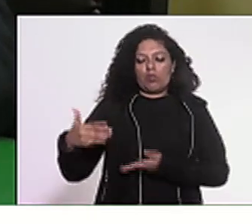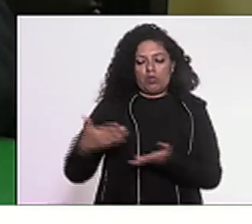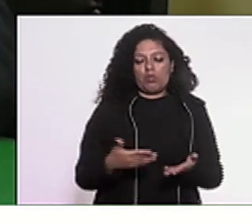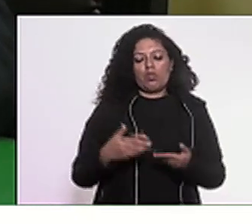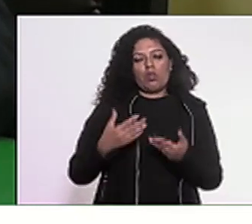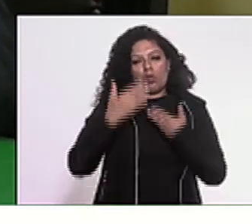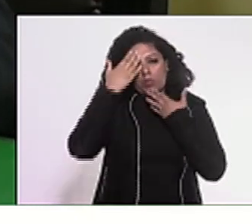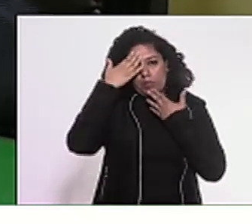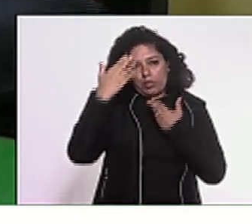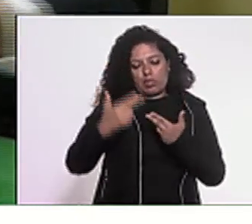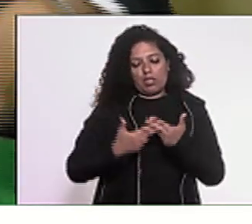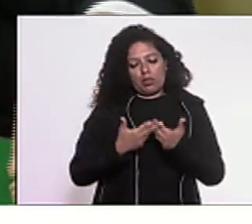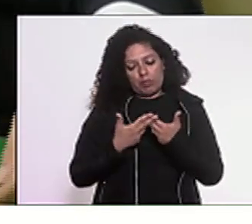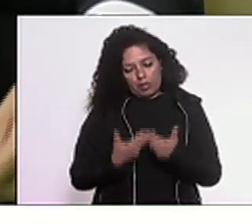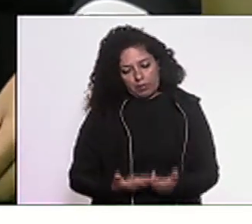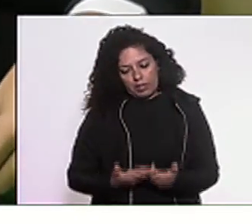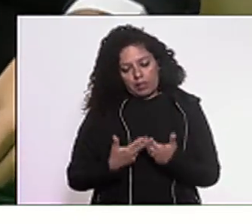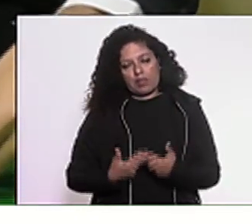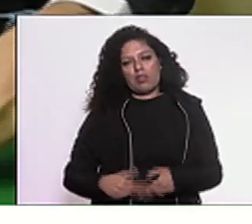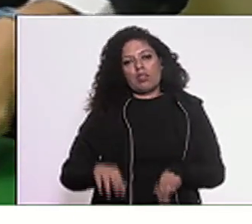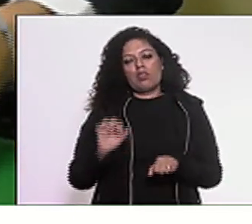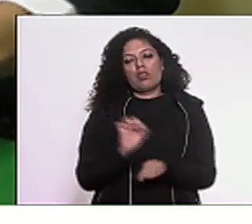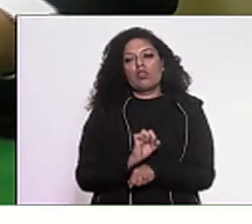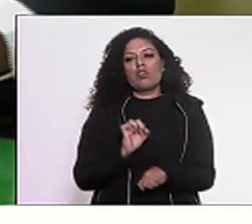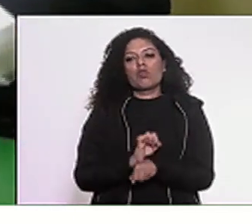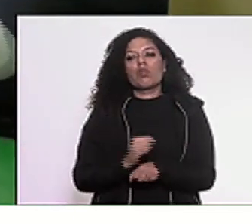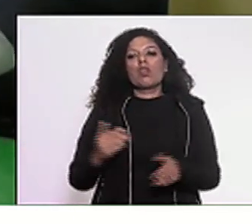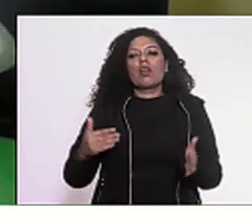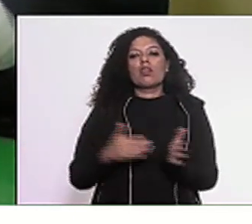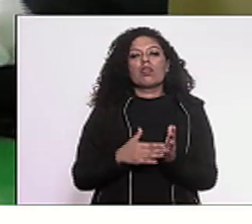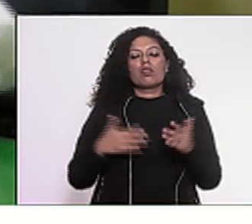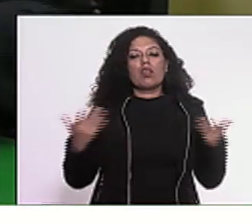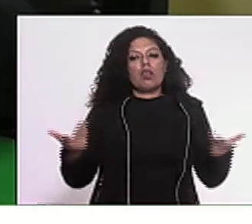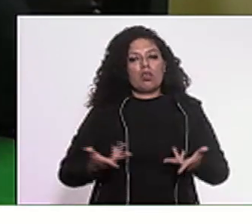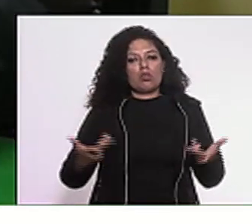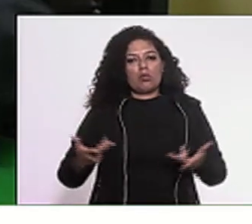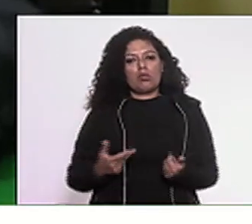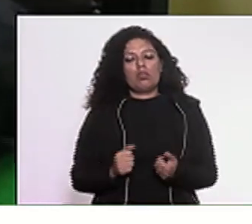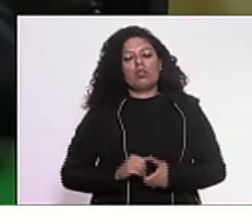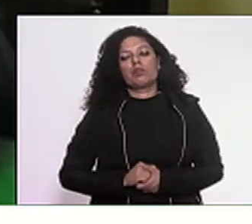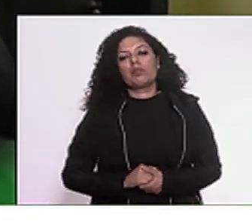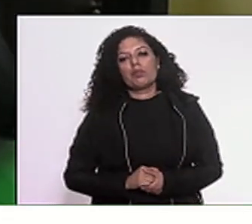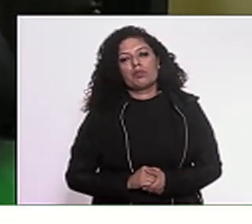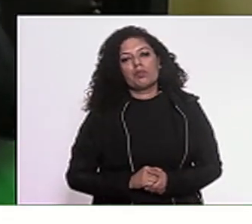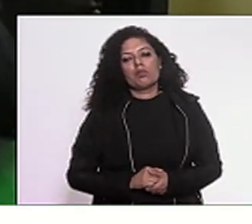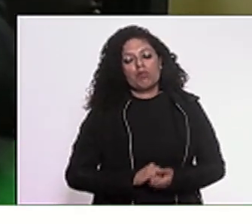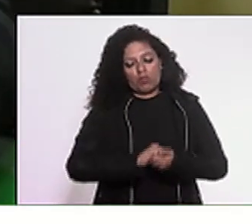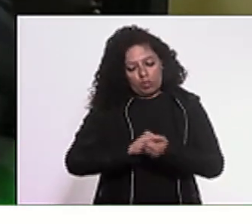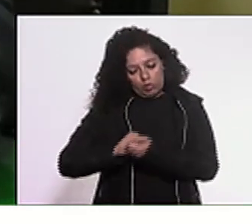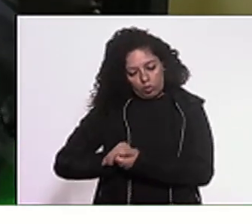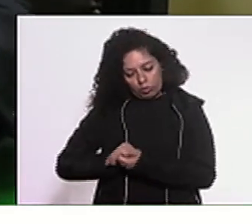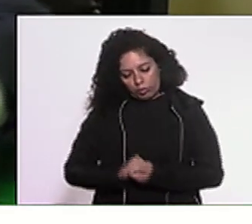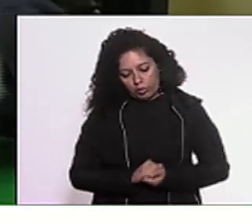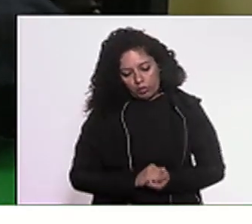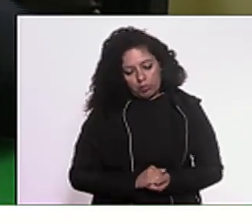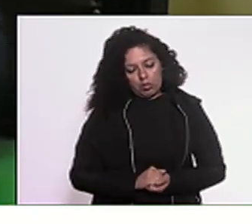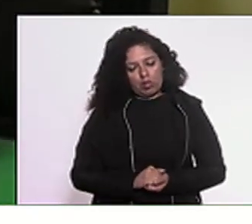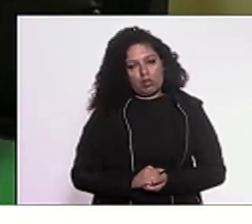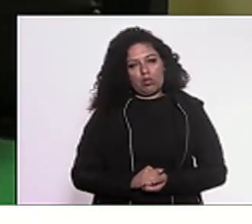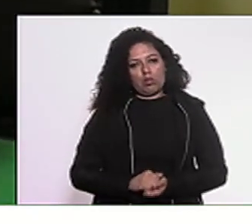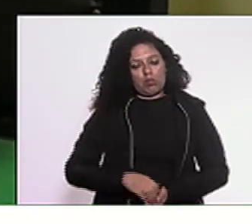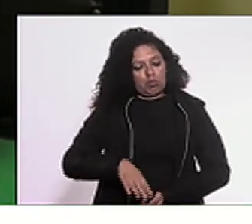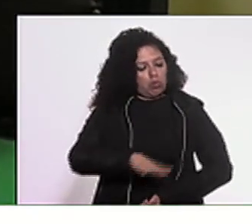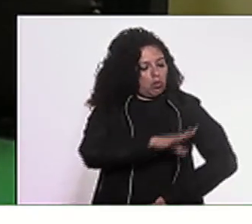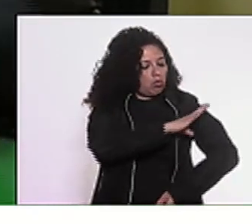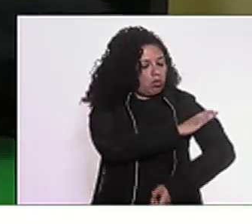por esperar essas falas todas até agora, e leve um cumprimento ao nosso comandante